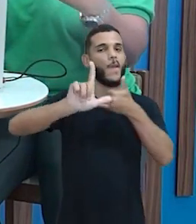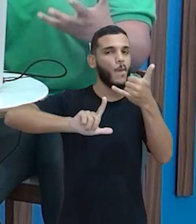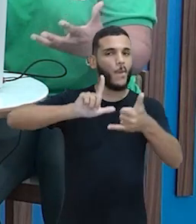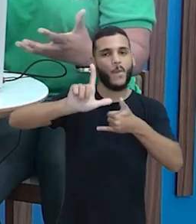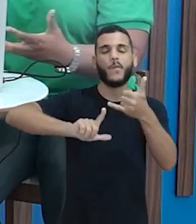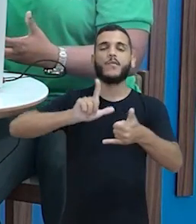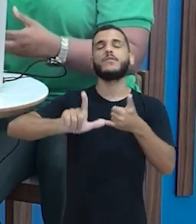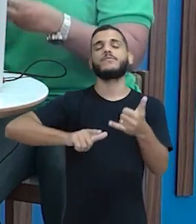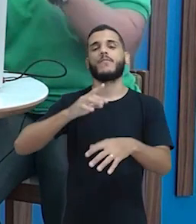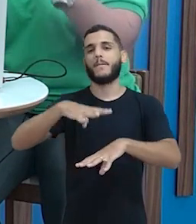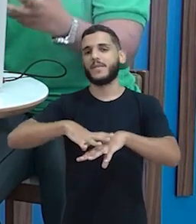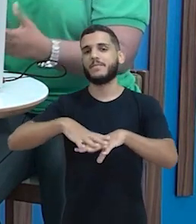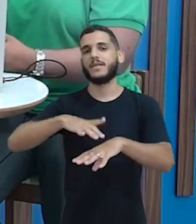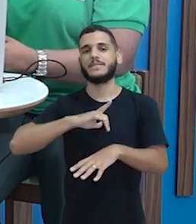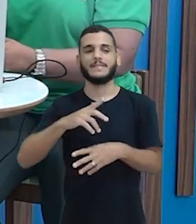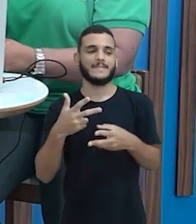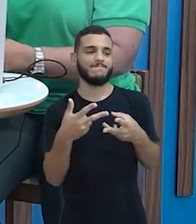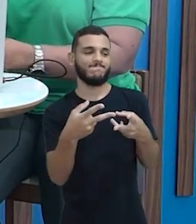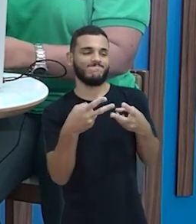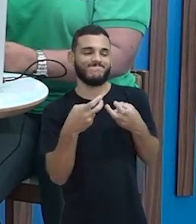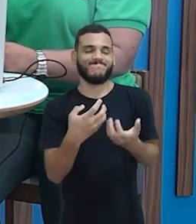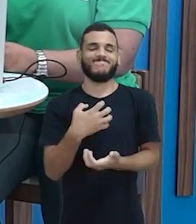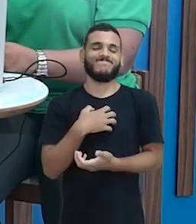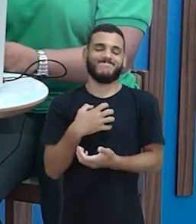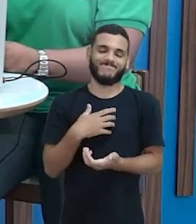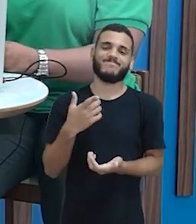mais atraente e Os Meninos gostam